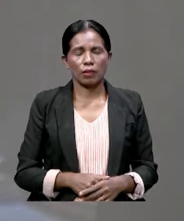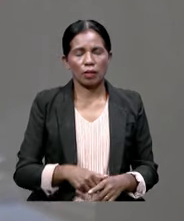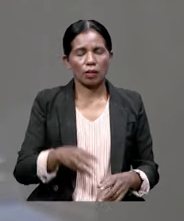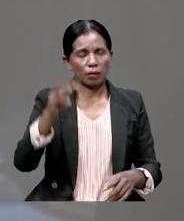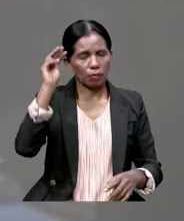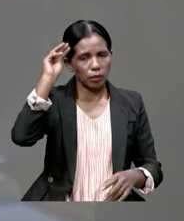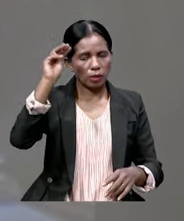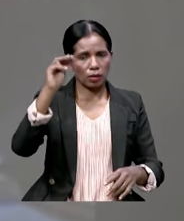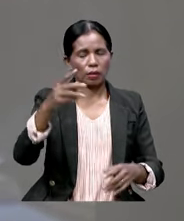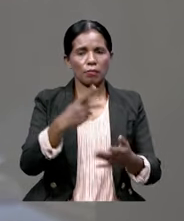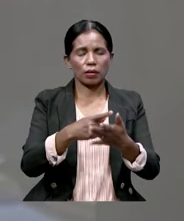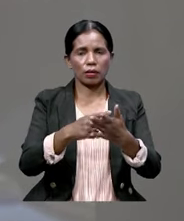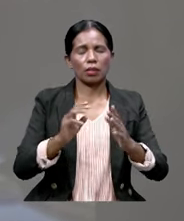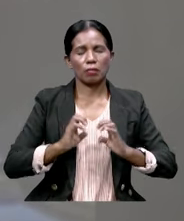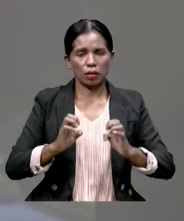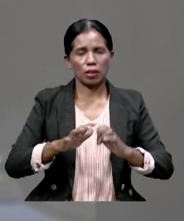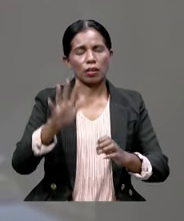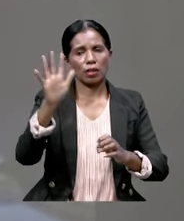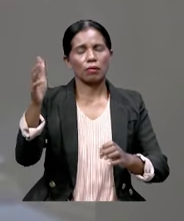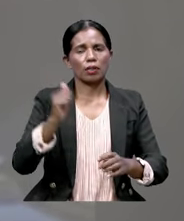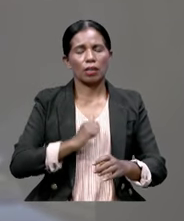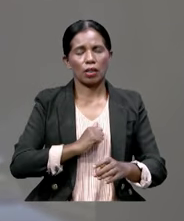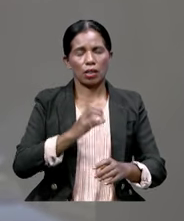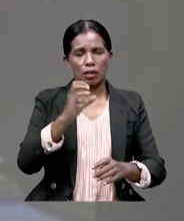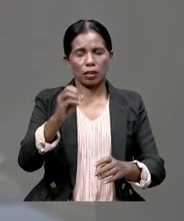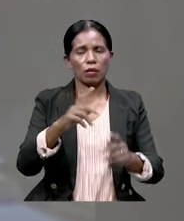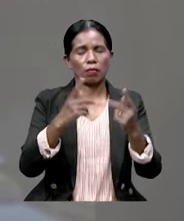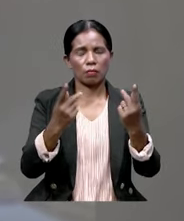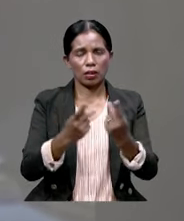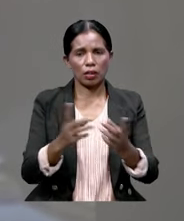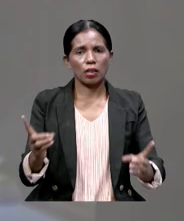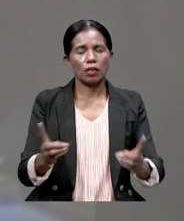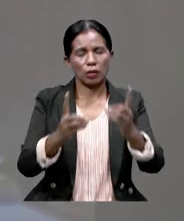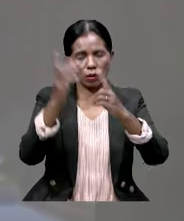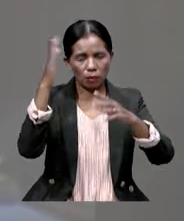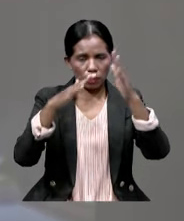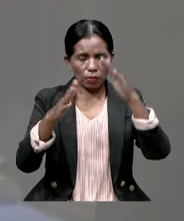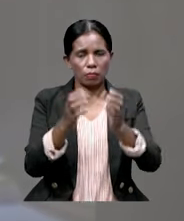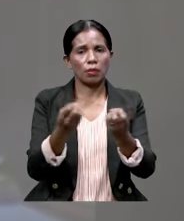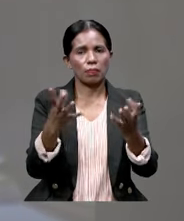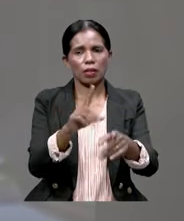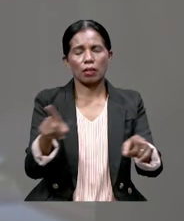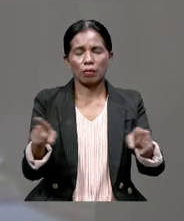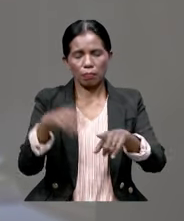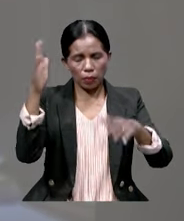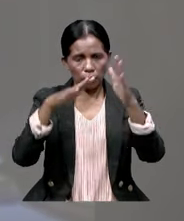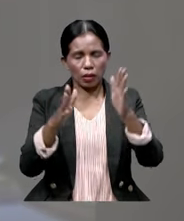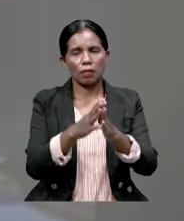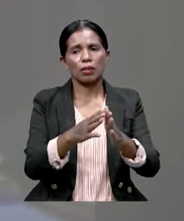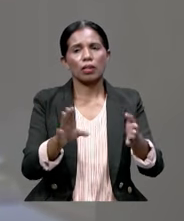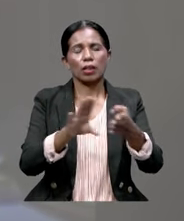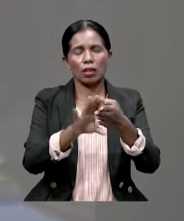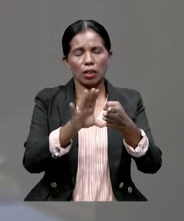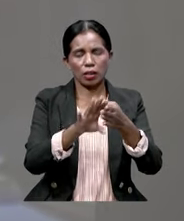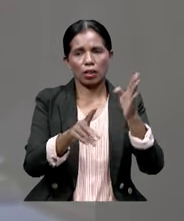o projeto emergência Lima e Rainar, um companhia enfrenta problema barat. Problema Hanessa, carta oficial